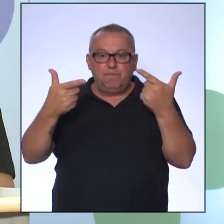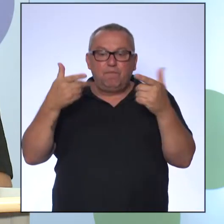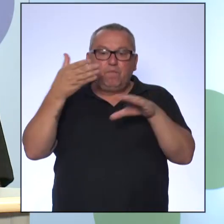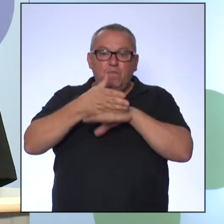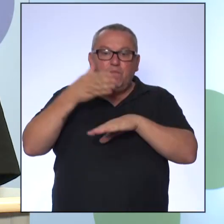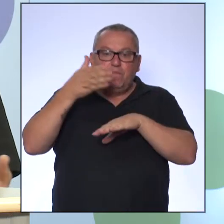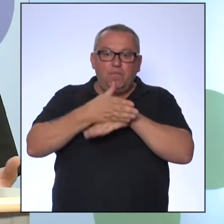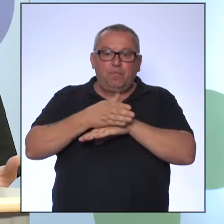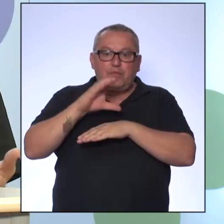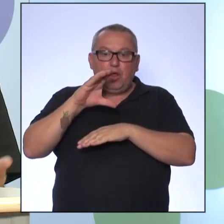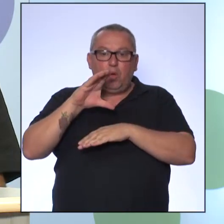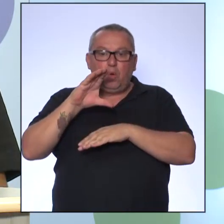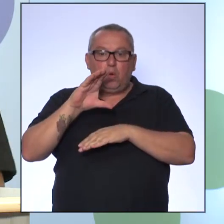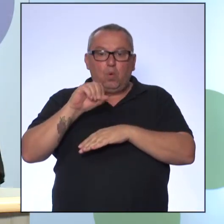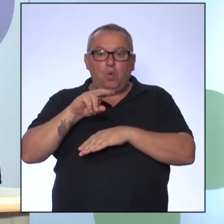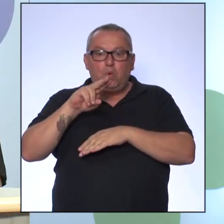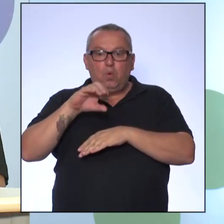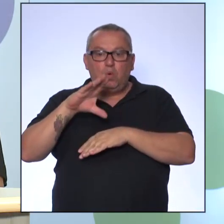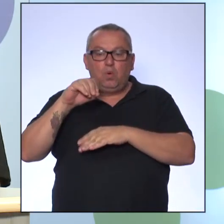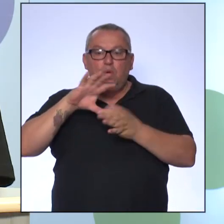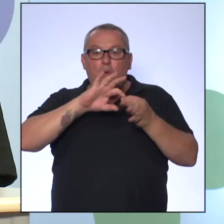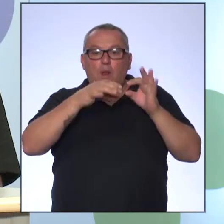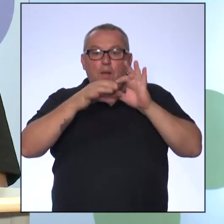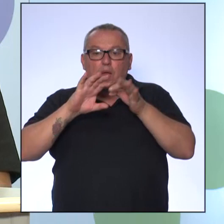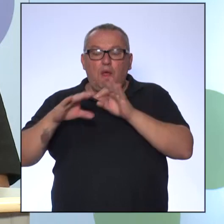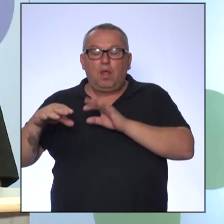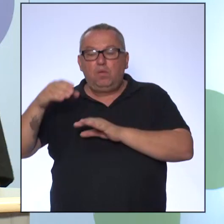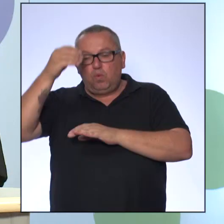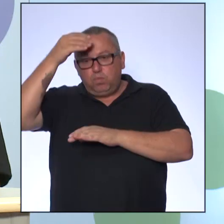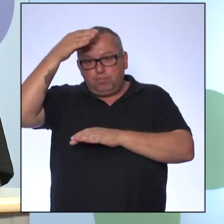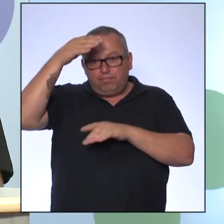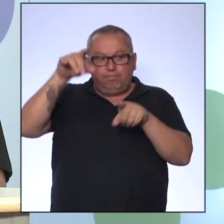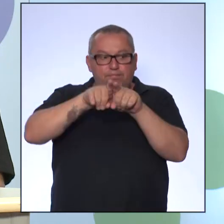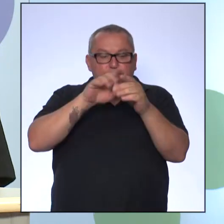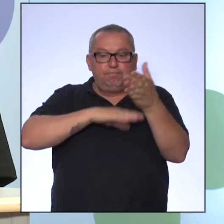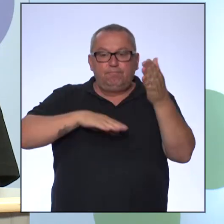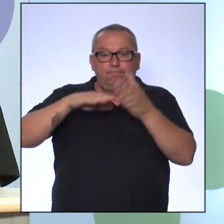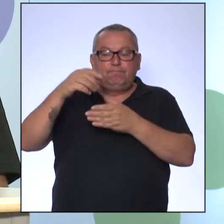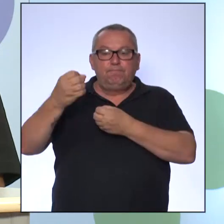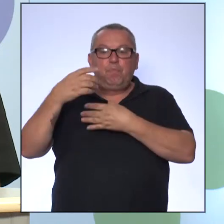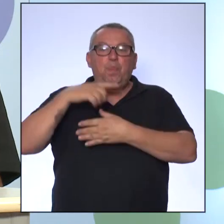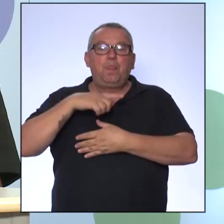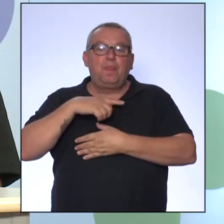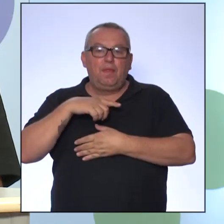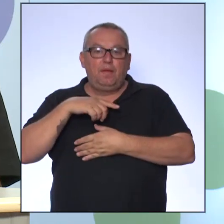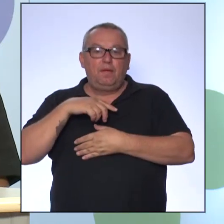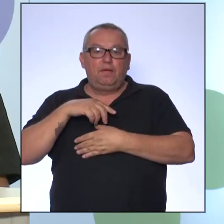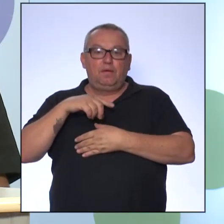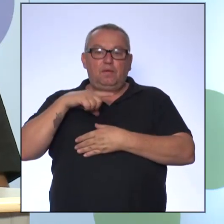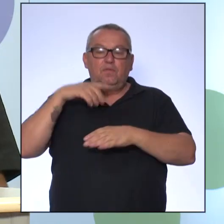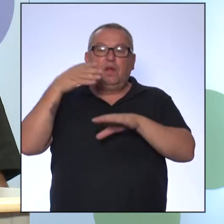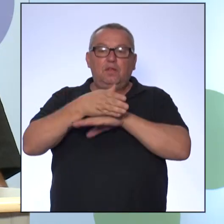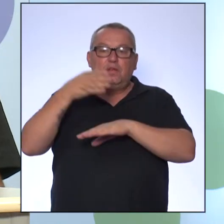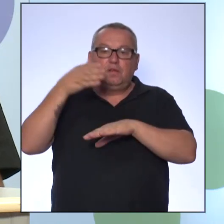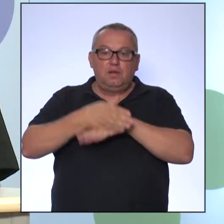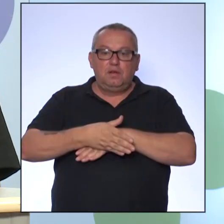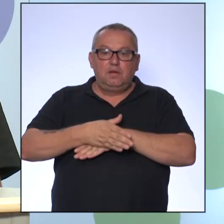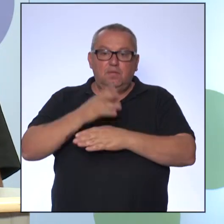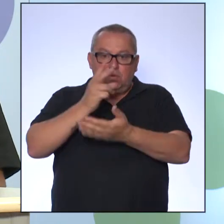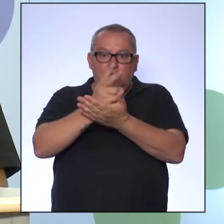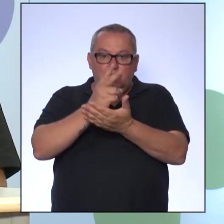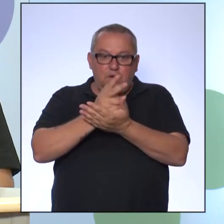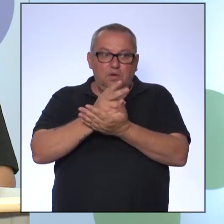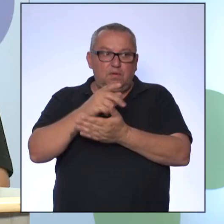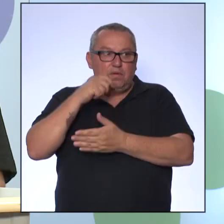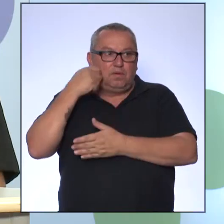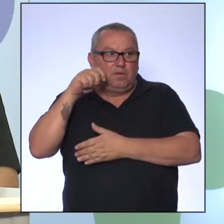participar da CUCO, Olimpíadas de Conhecimento, todas as informações que vocês quiserem saber de acesso, de continuidade ao